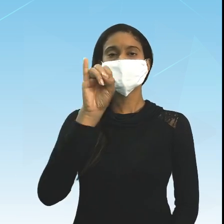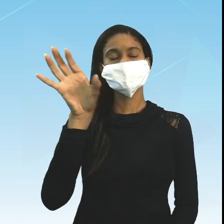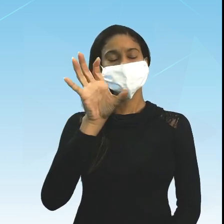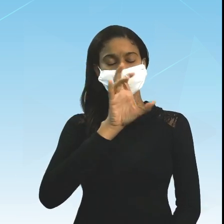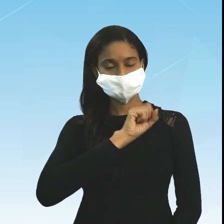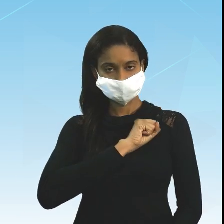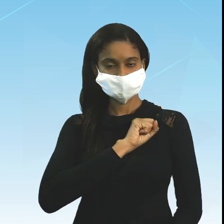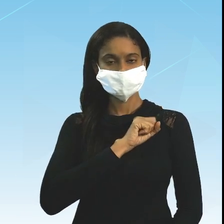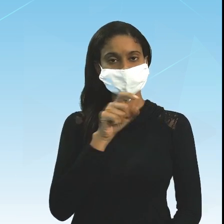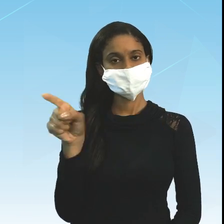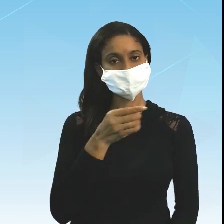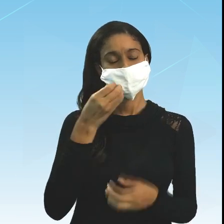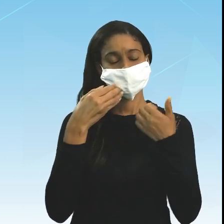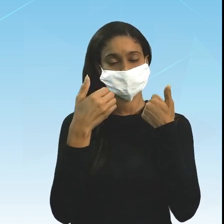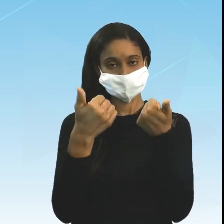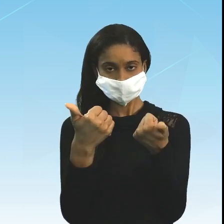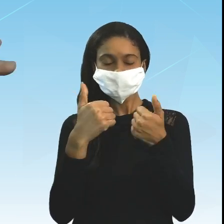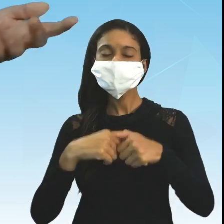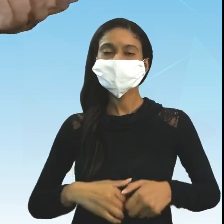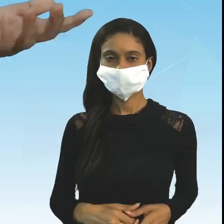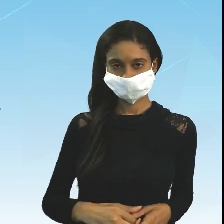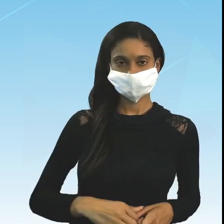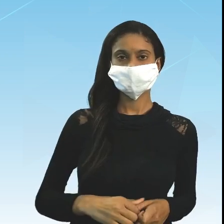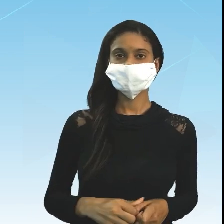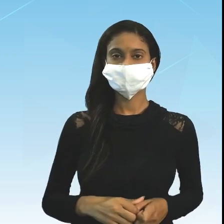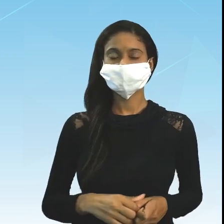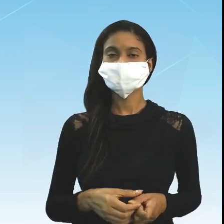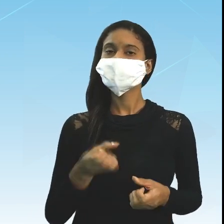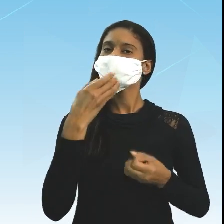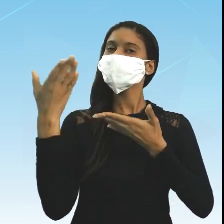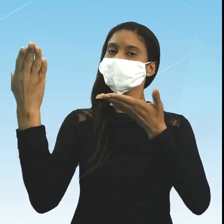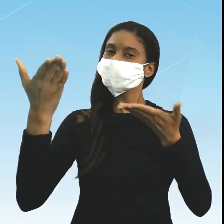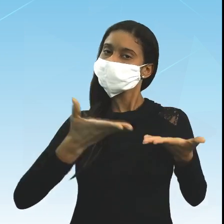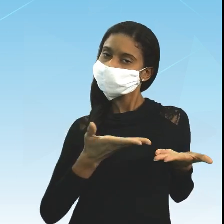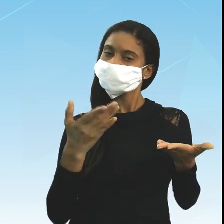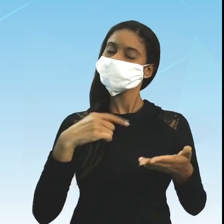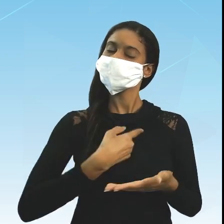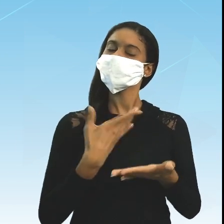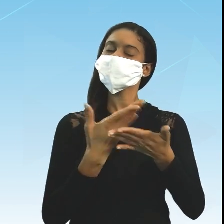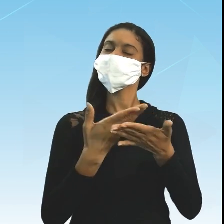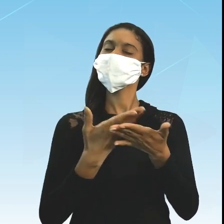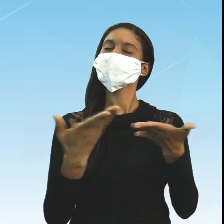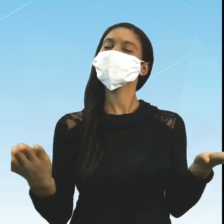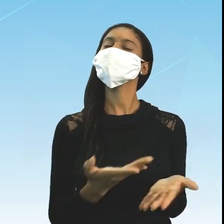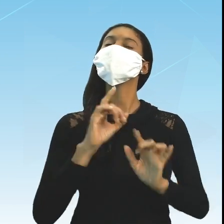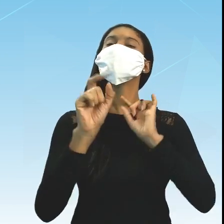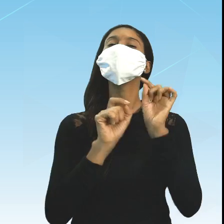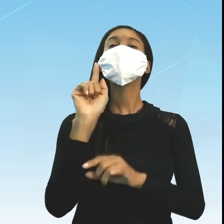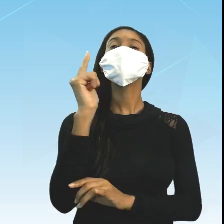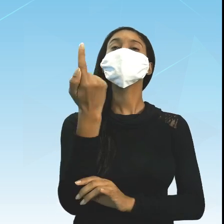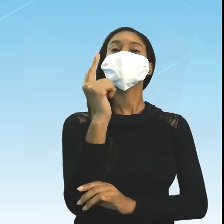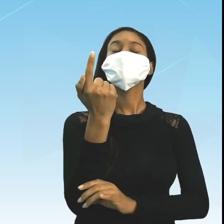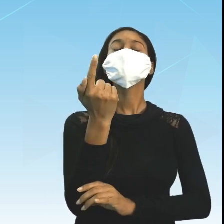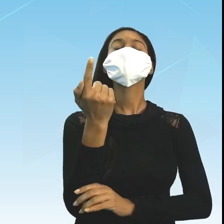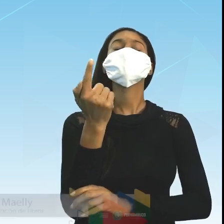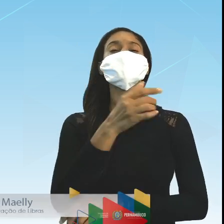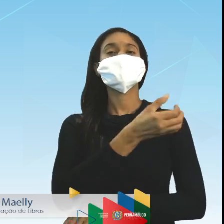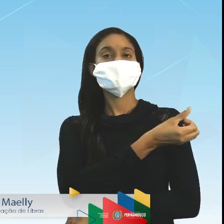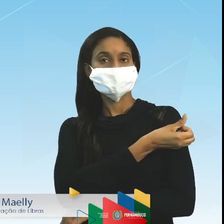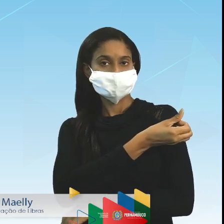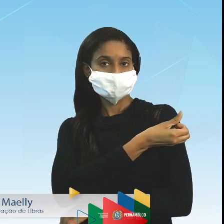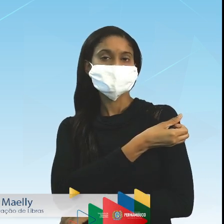Olá, meus amores, vocês estão bem? Sejam muito bem-vindos para a nossa aula de Geografia do sexto ano do